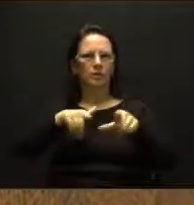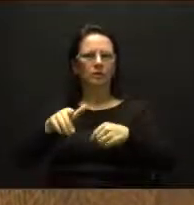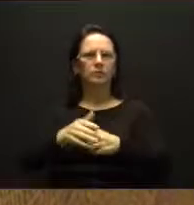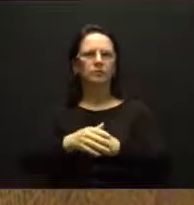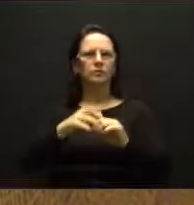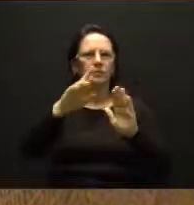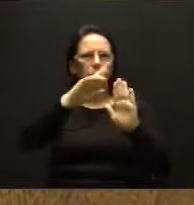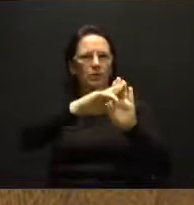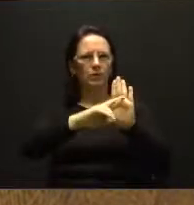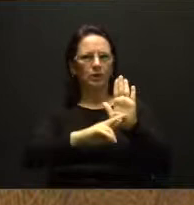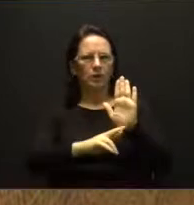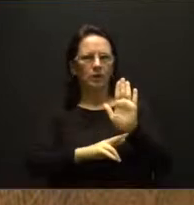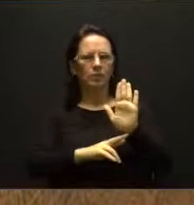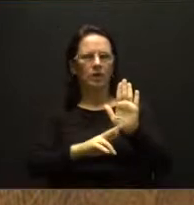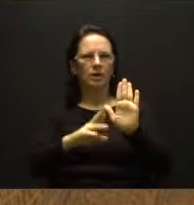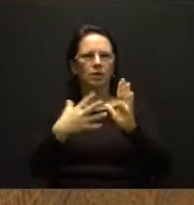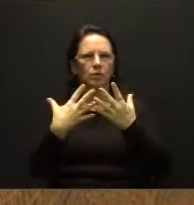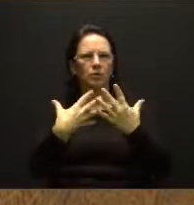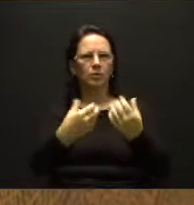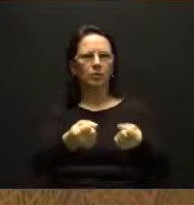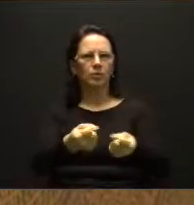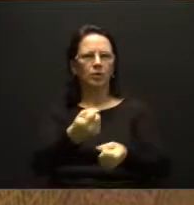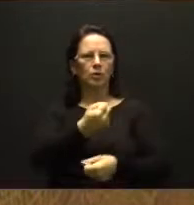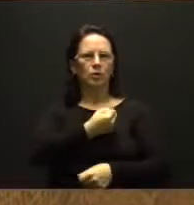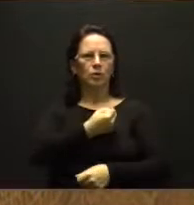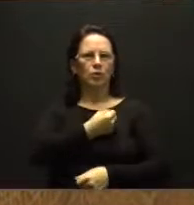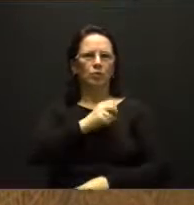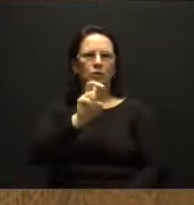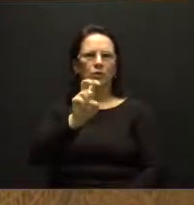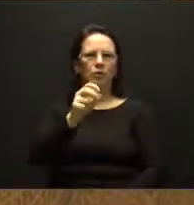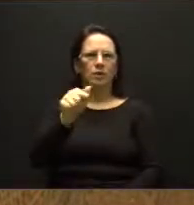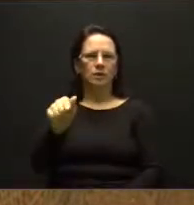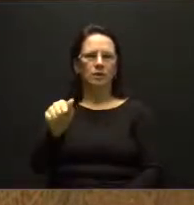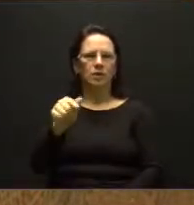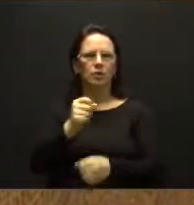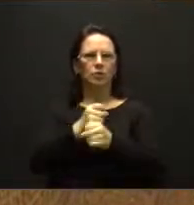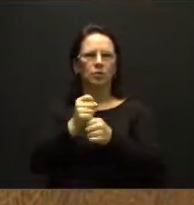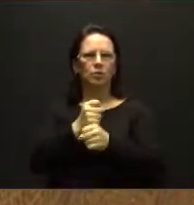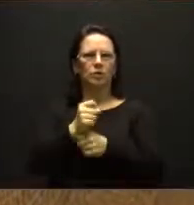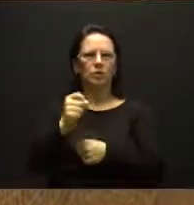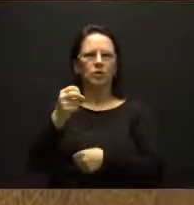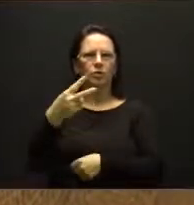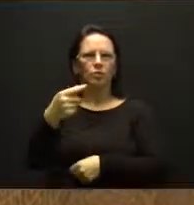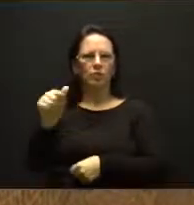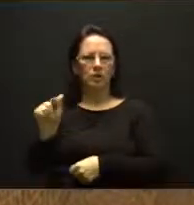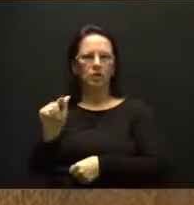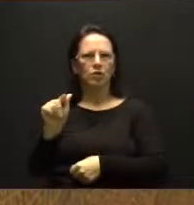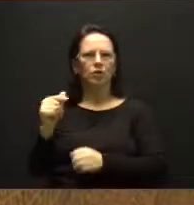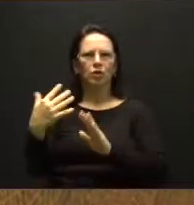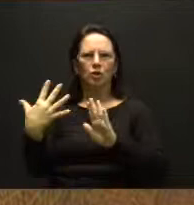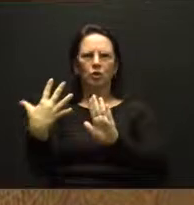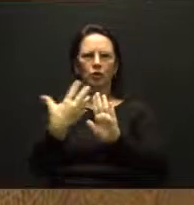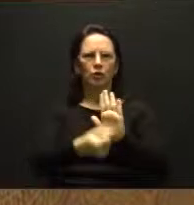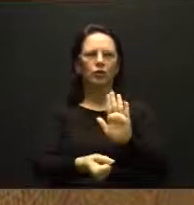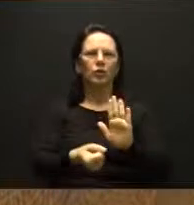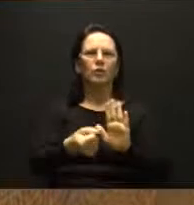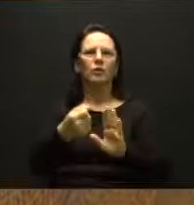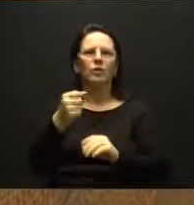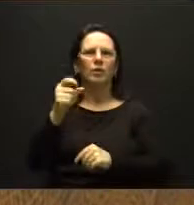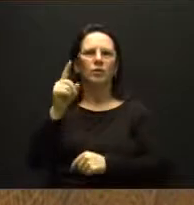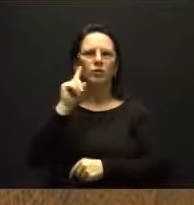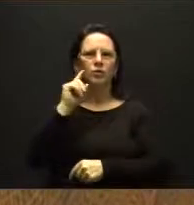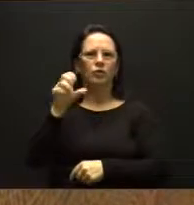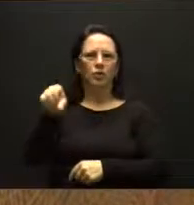requerimento recebeu o número 57 2017 e foi aprovado em 9 de maio do corrente